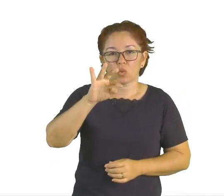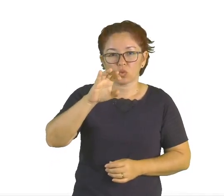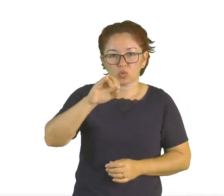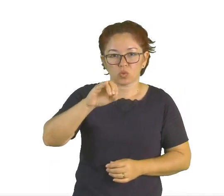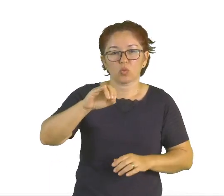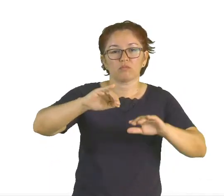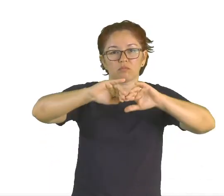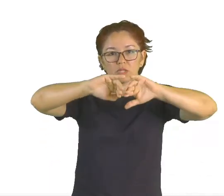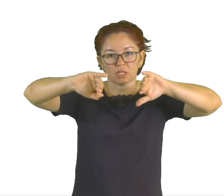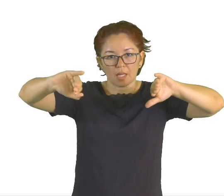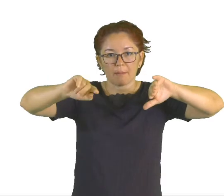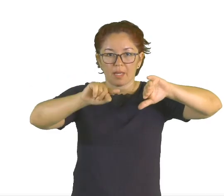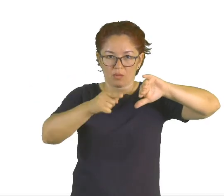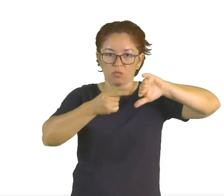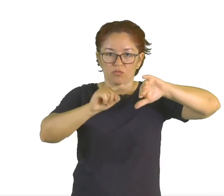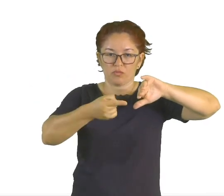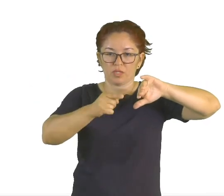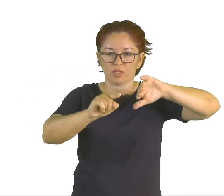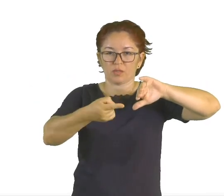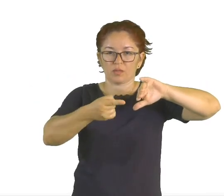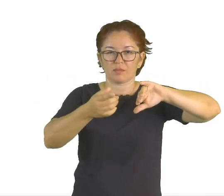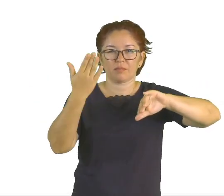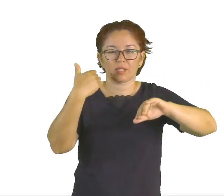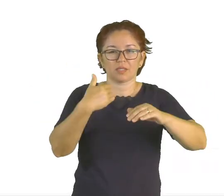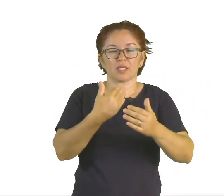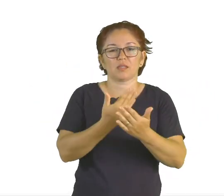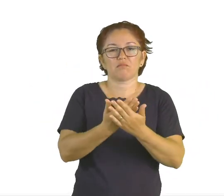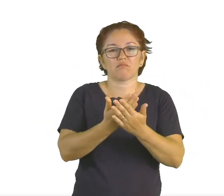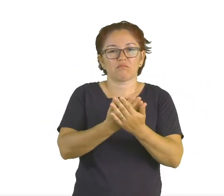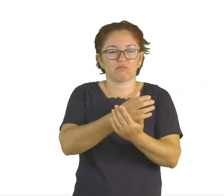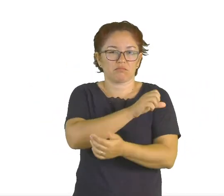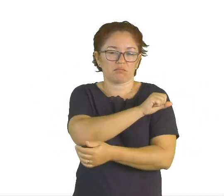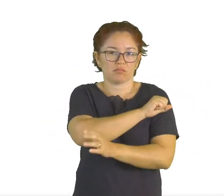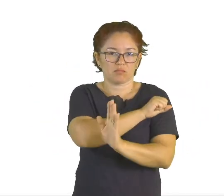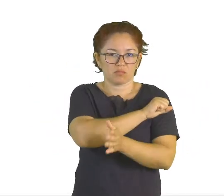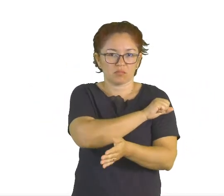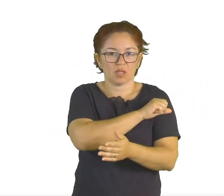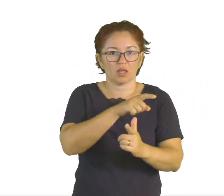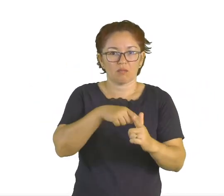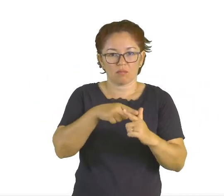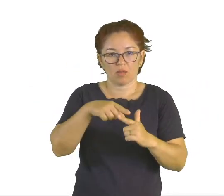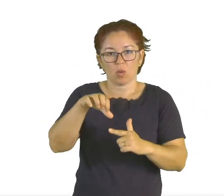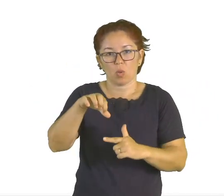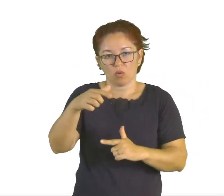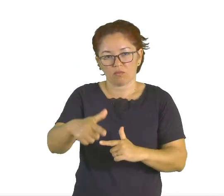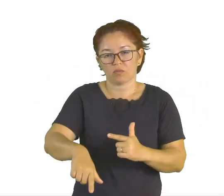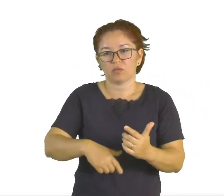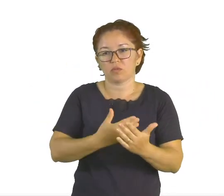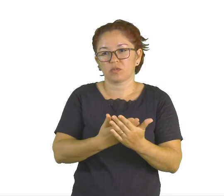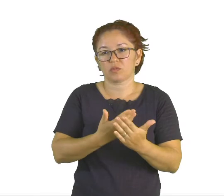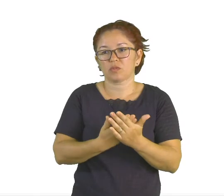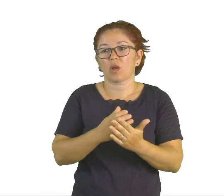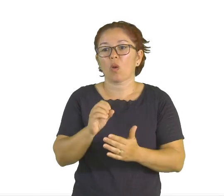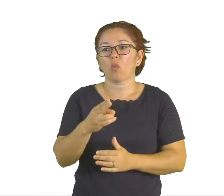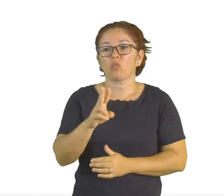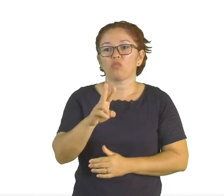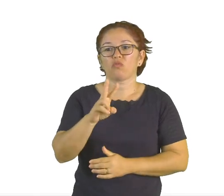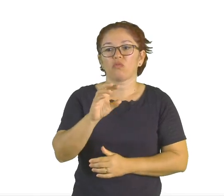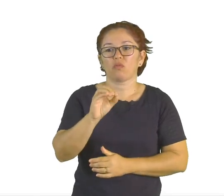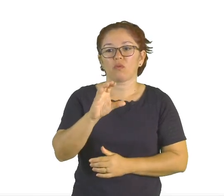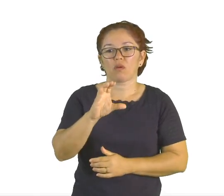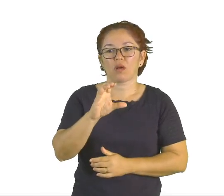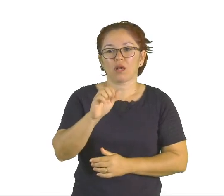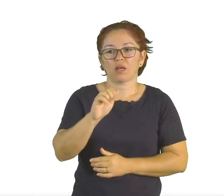lá no 8º ano e vão rever também durante as nossas aulas. Isolar vocativo. O vocativo é o termo que evoca